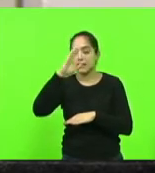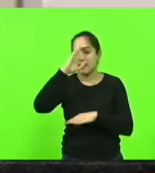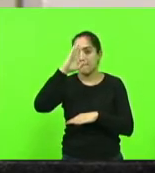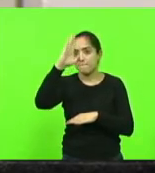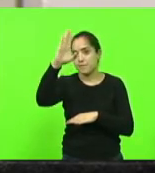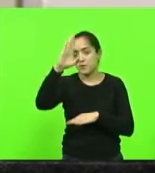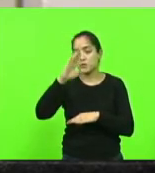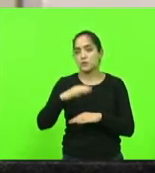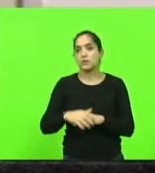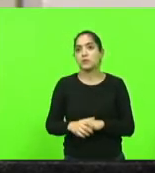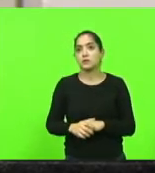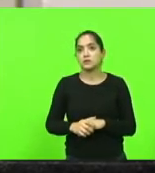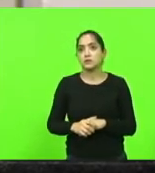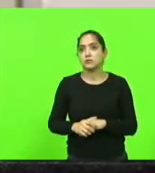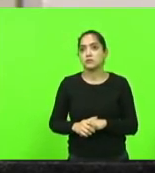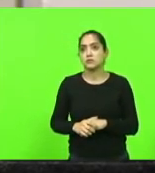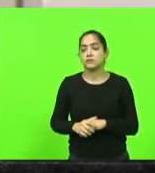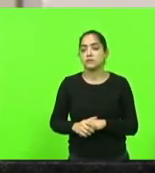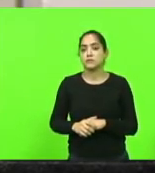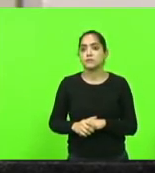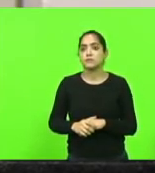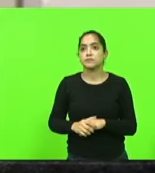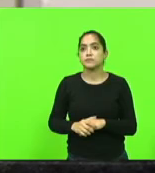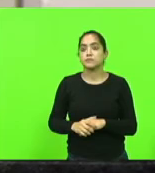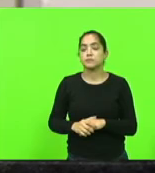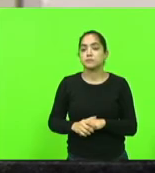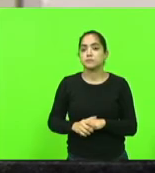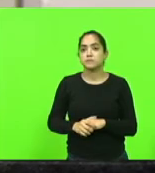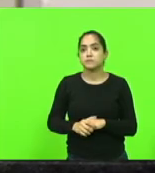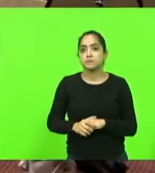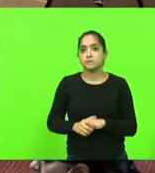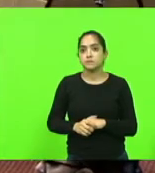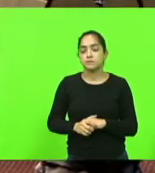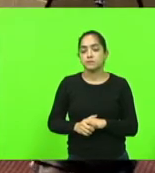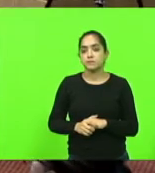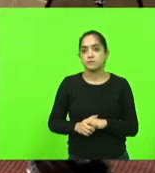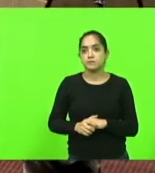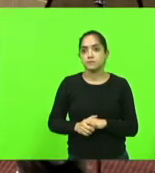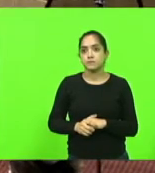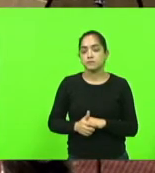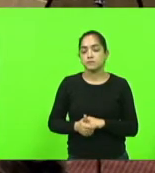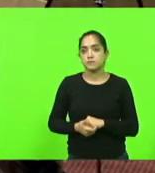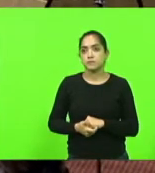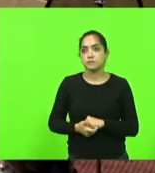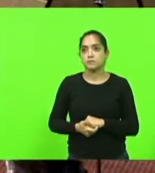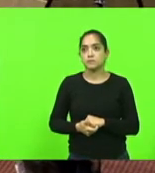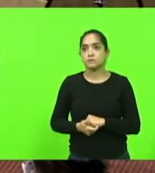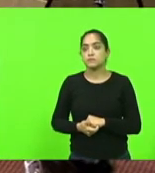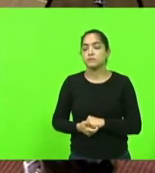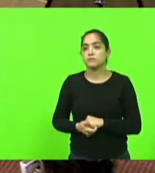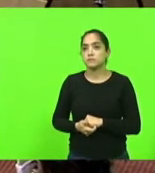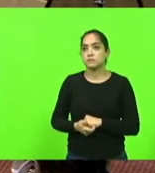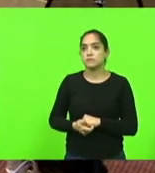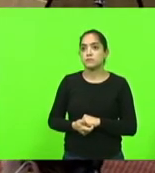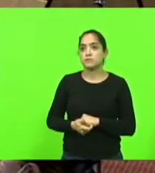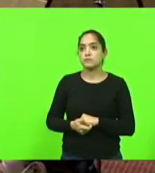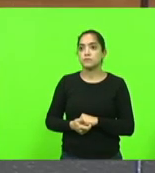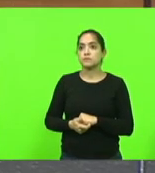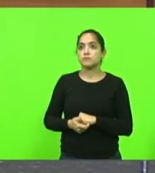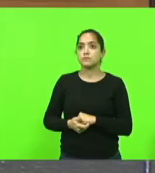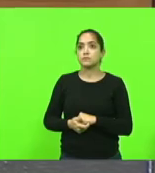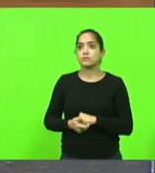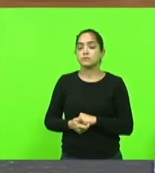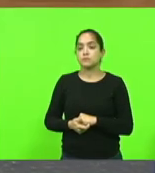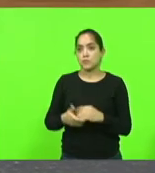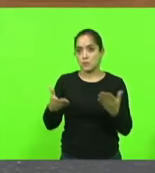Santa Catarina, com todo o nosso apoio. Obrigado, senhor presidente. Deputado Valdir, senhor presidente. Hoje é um dia,